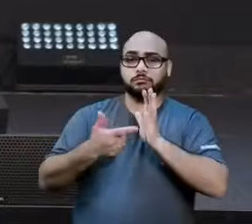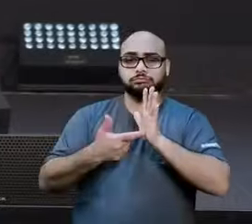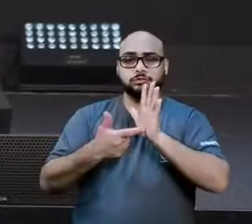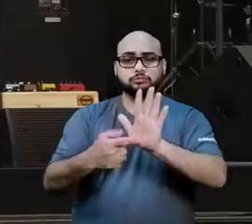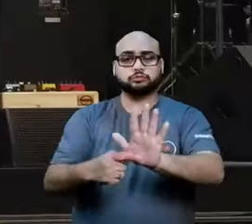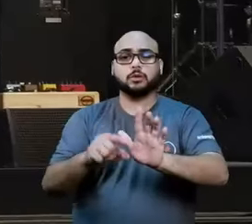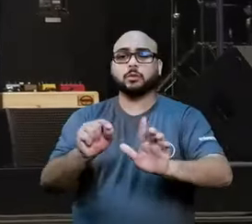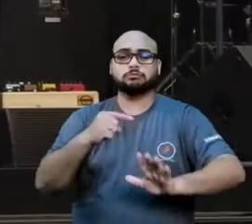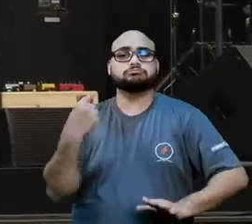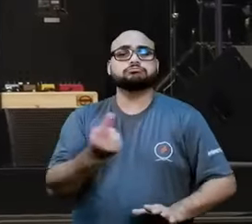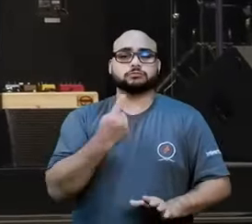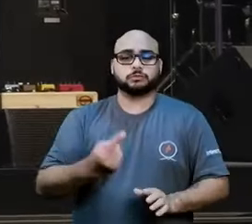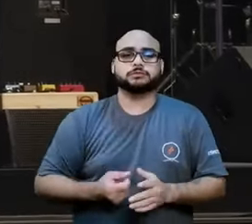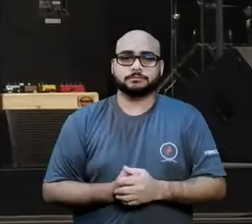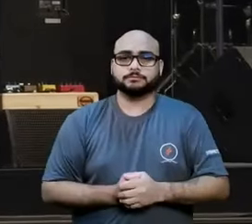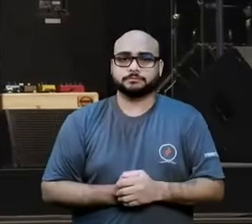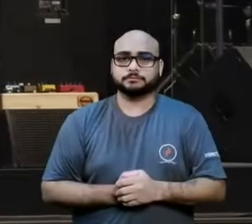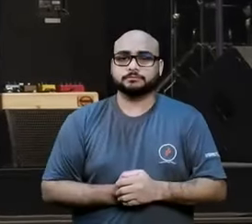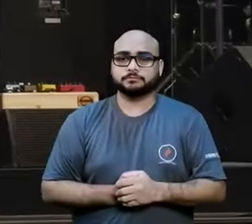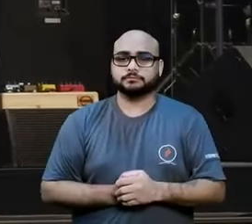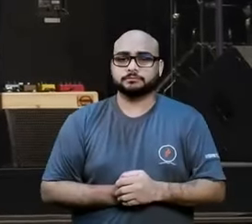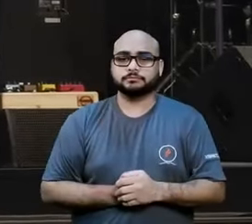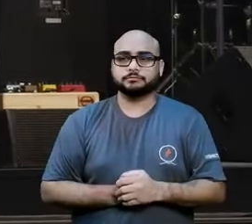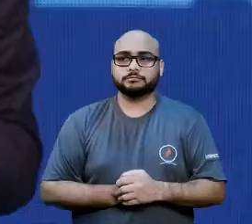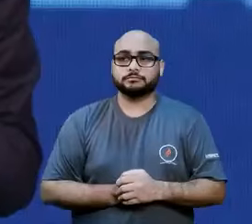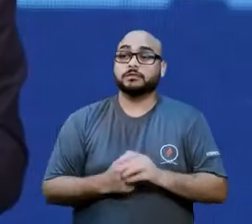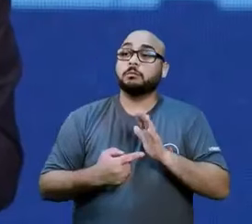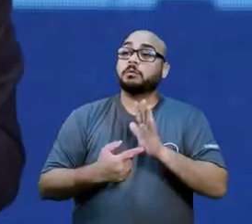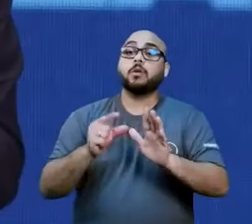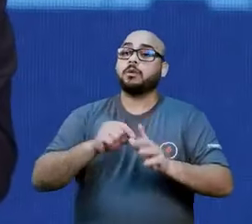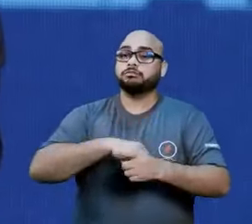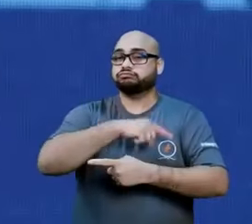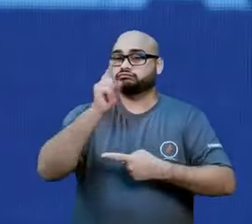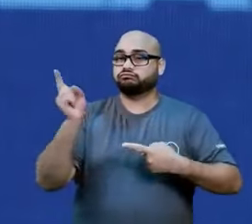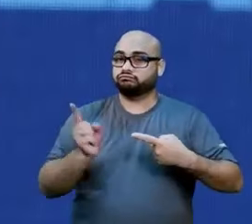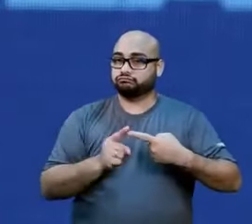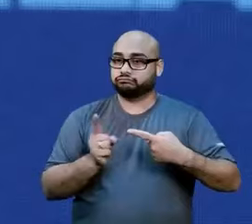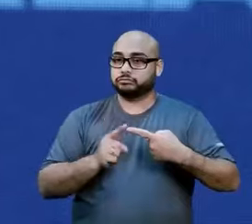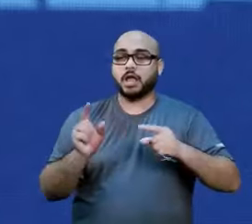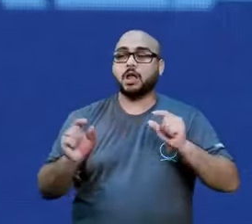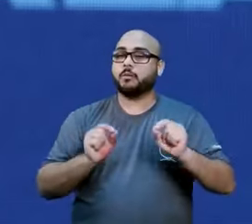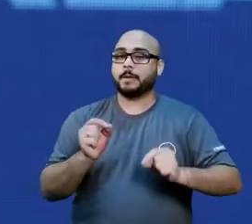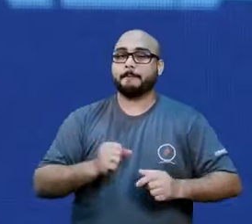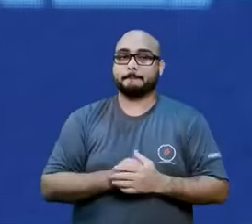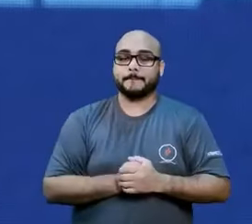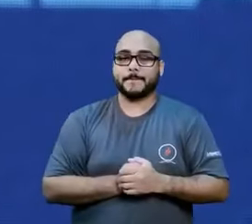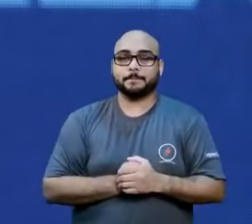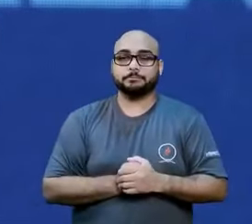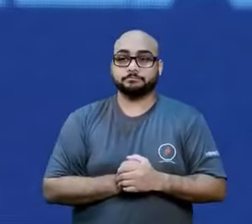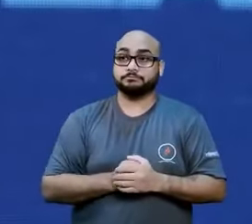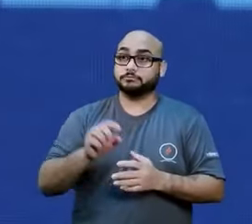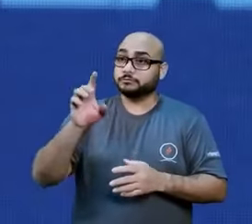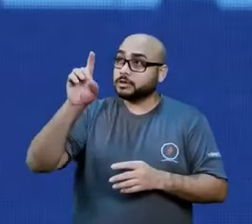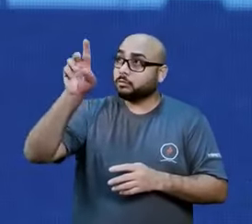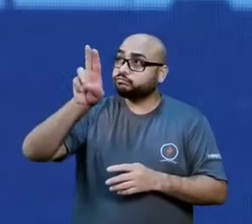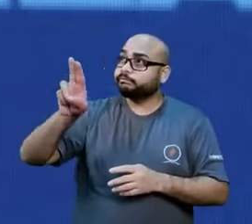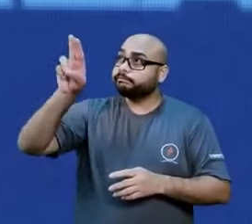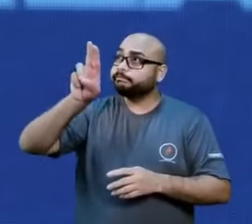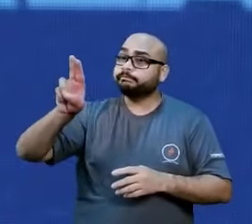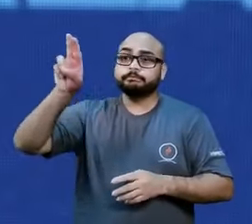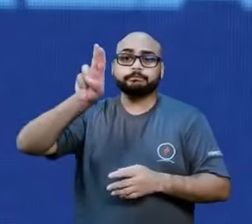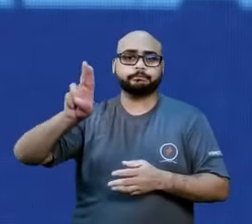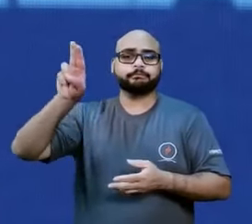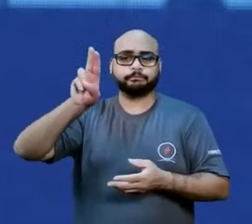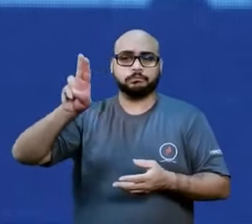lá eu vou te mostrar aqui algumas características A primeira é o seguinte ele utiliza coisas